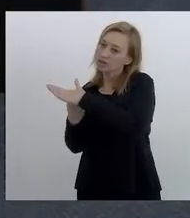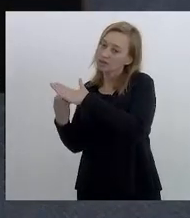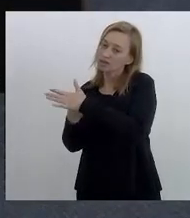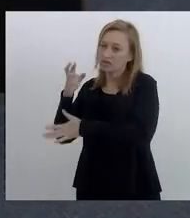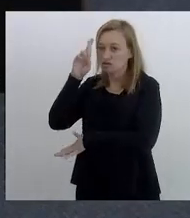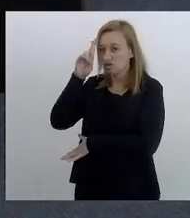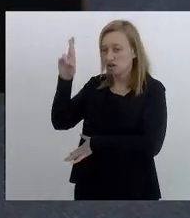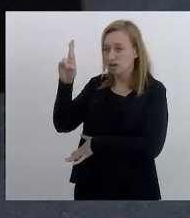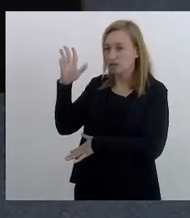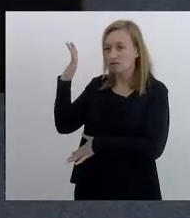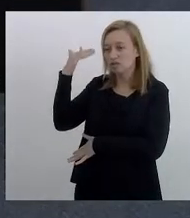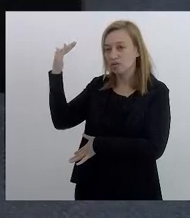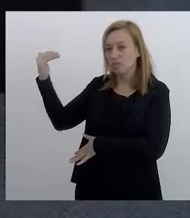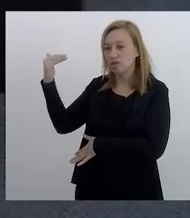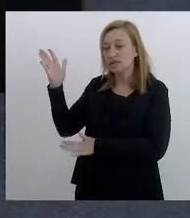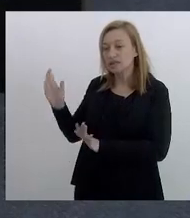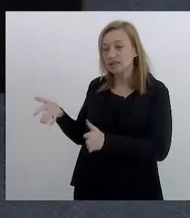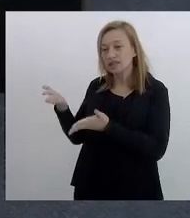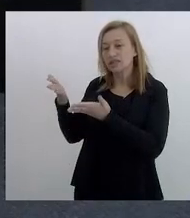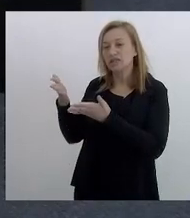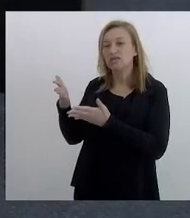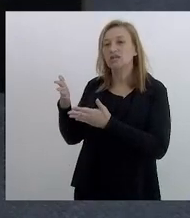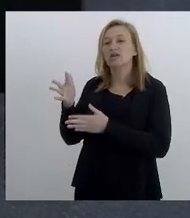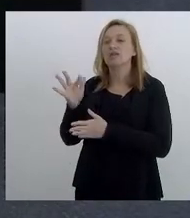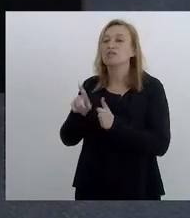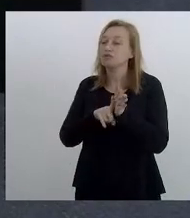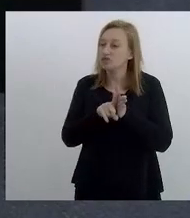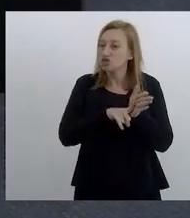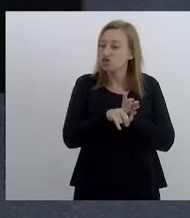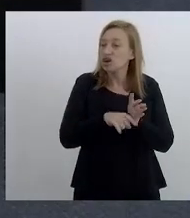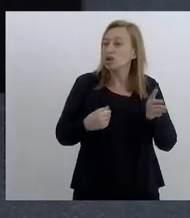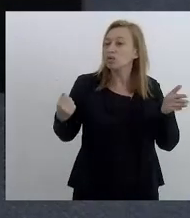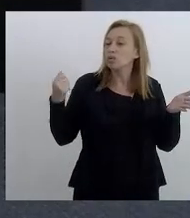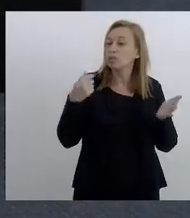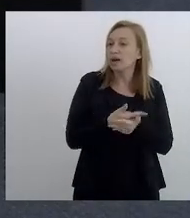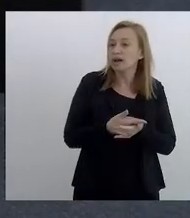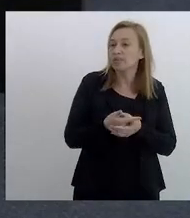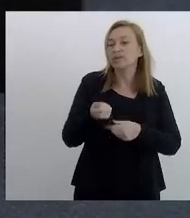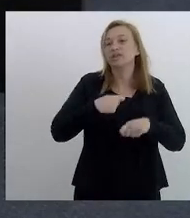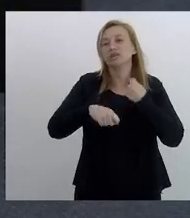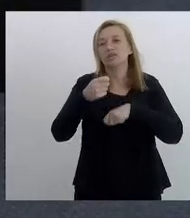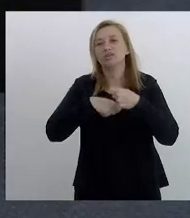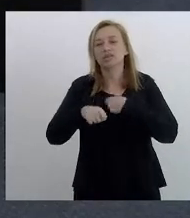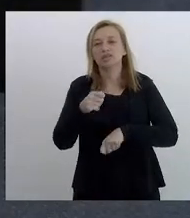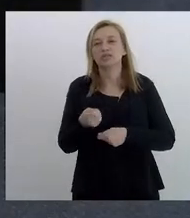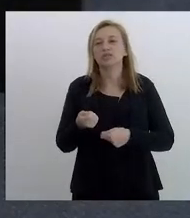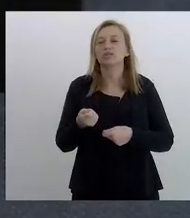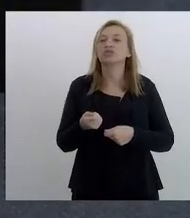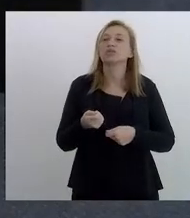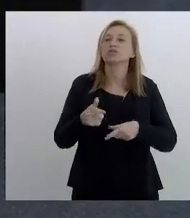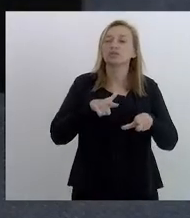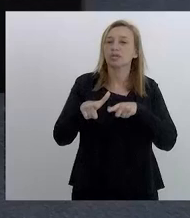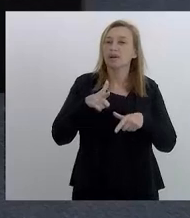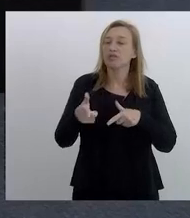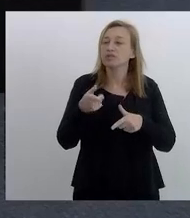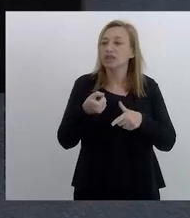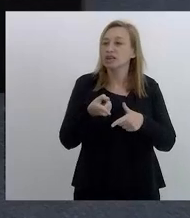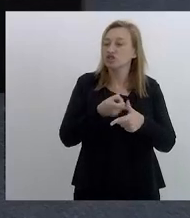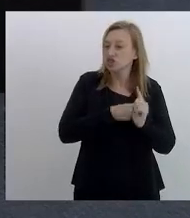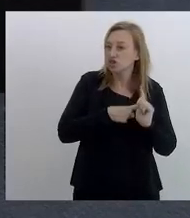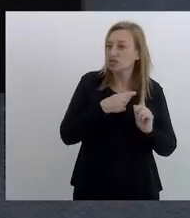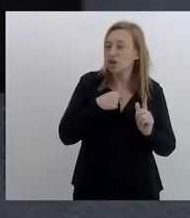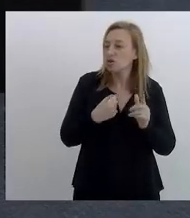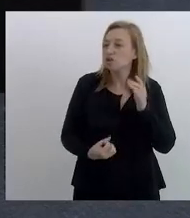famosos incentivos fiscais. No pagamento da negociação do serviço da dívida, senhor presidente, eu